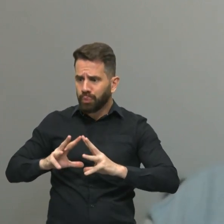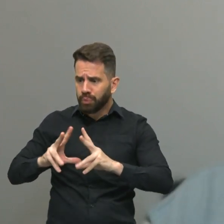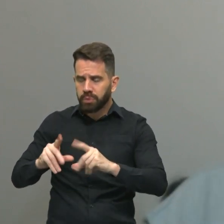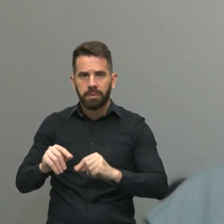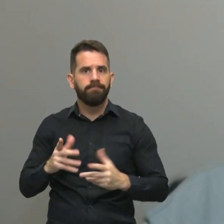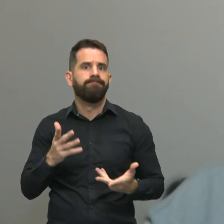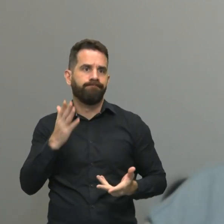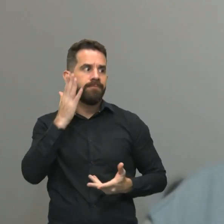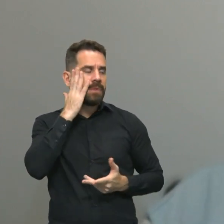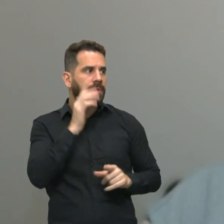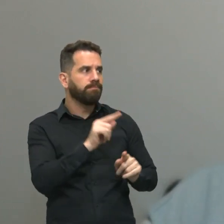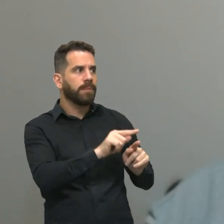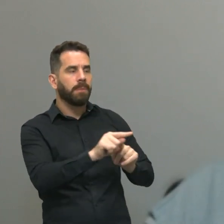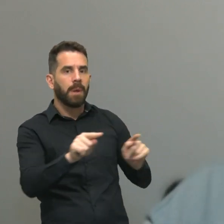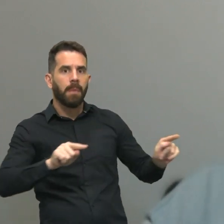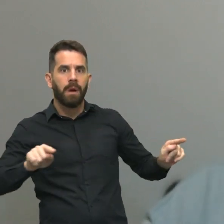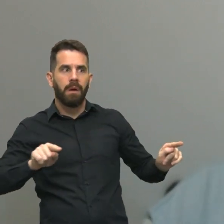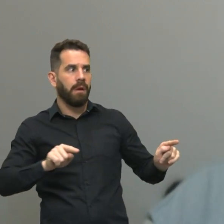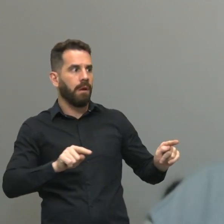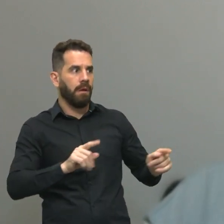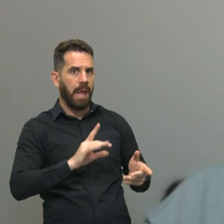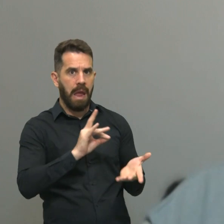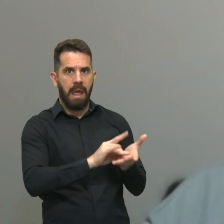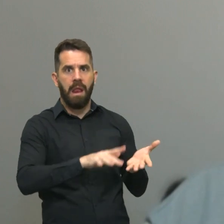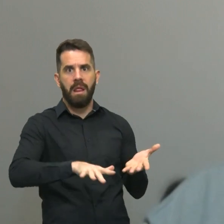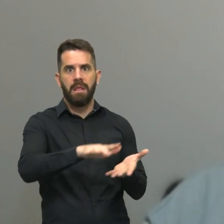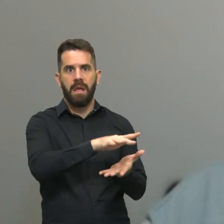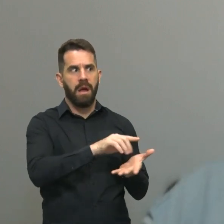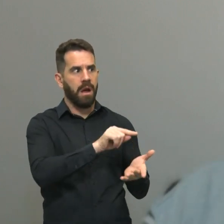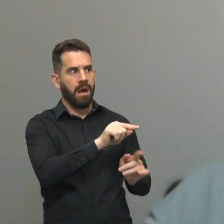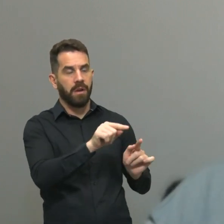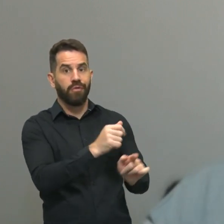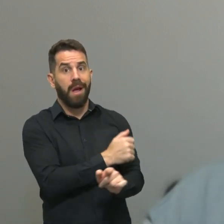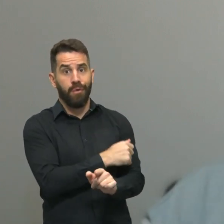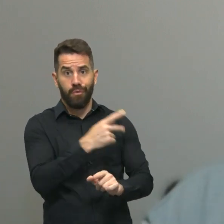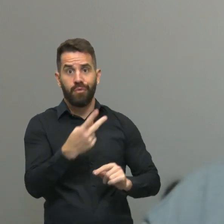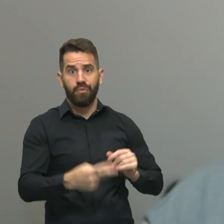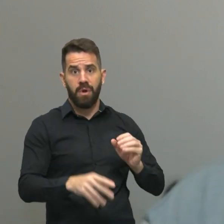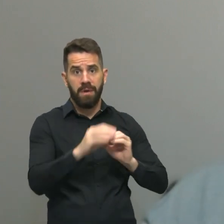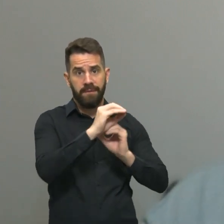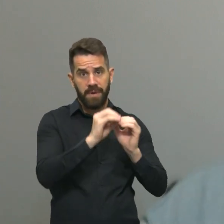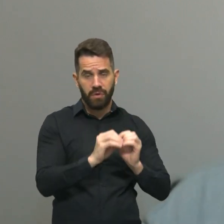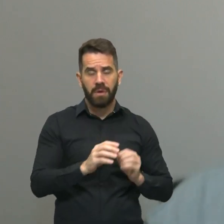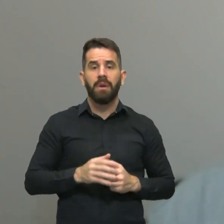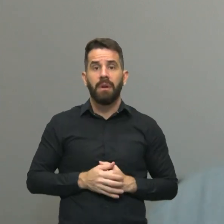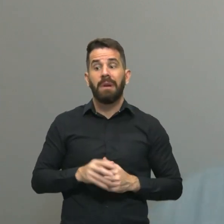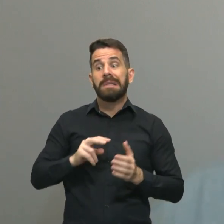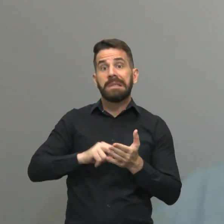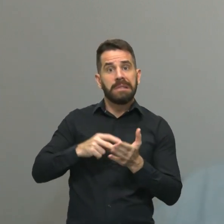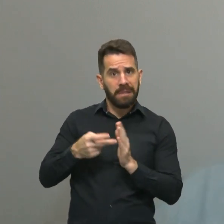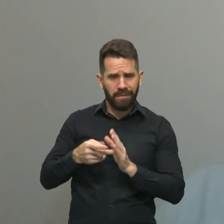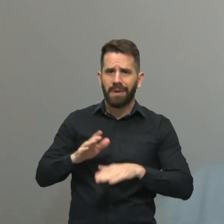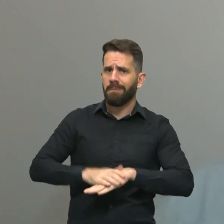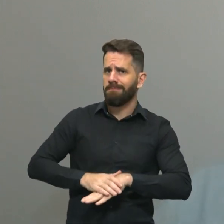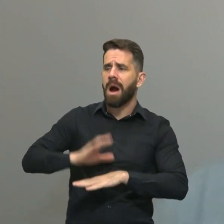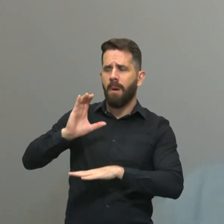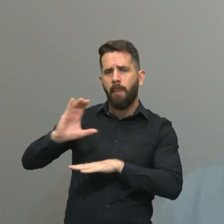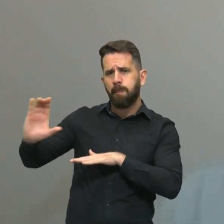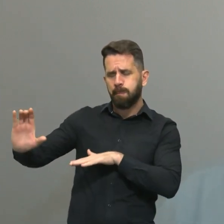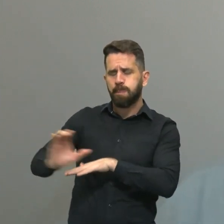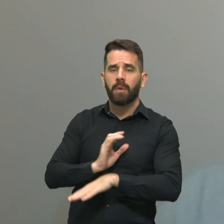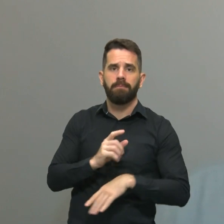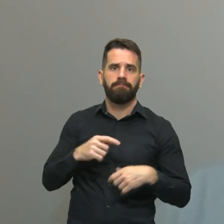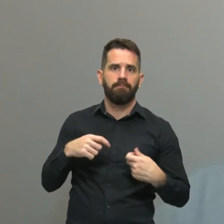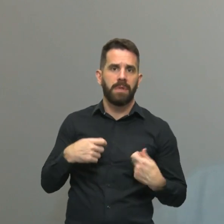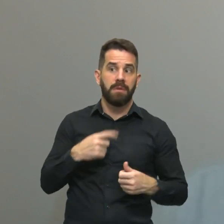comunidade estudantil, né? E isso significa dizer que nós precisamos de mais recursos, mais aporte financeiro